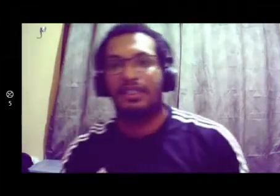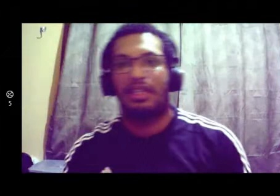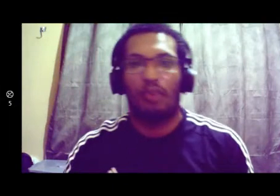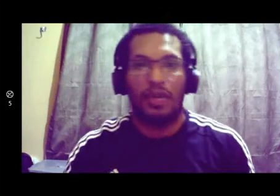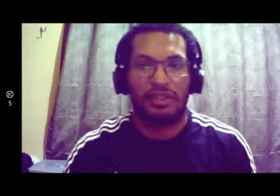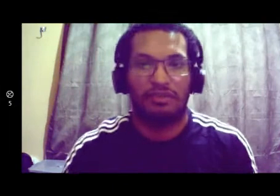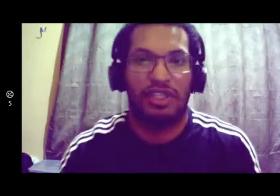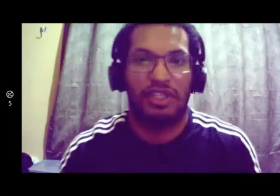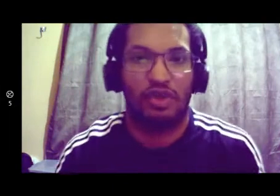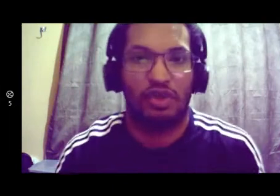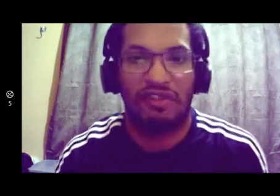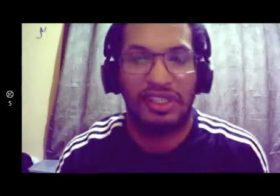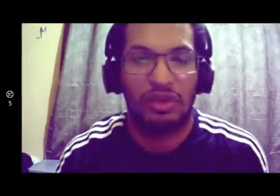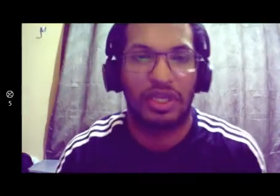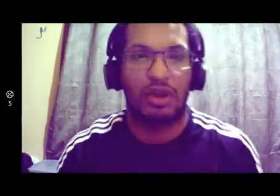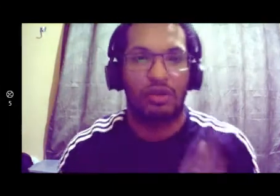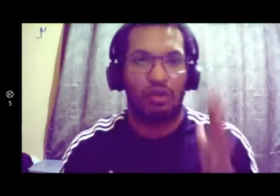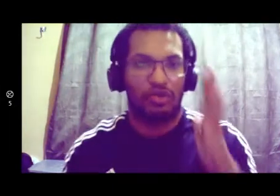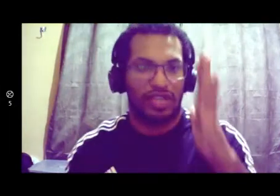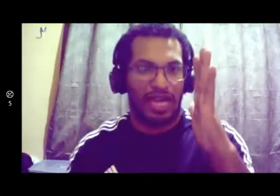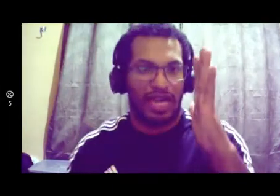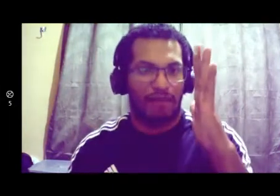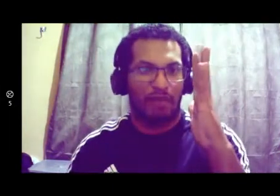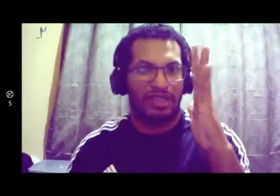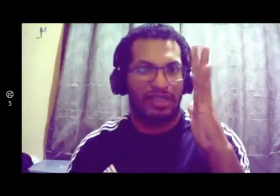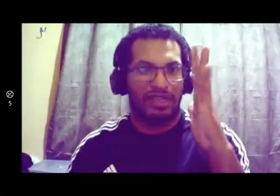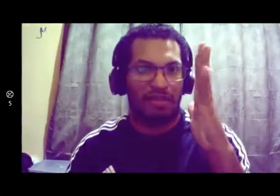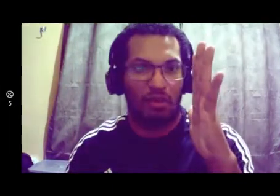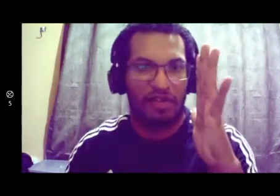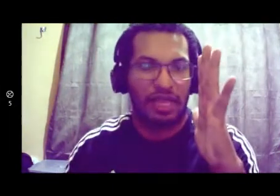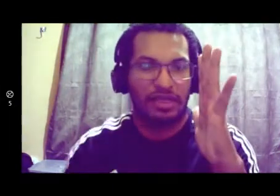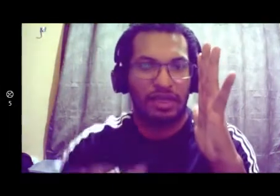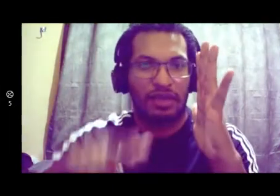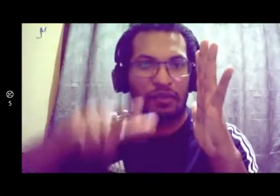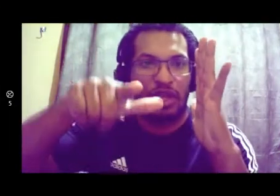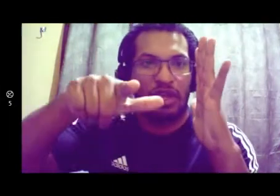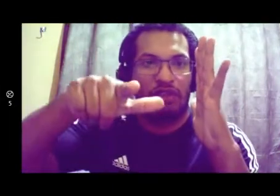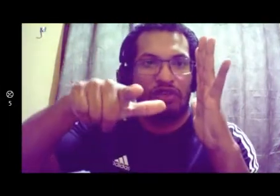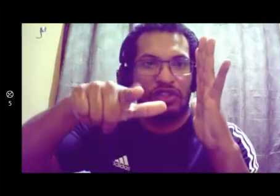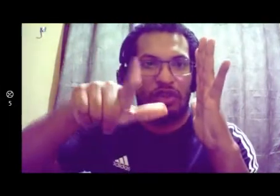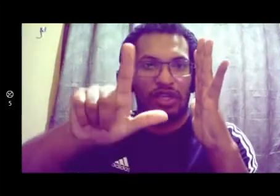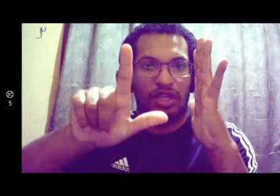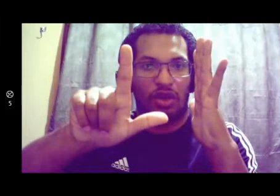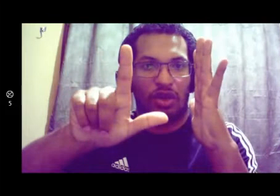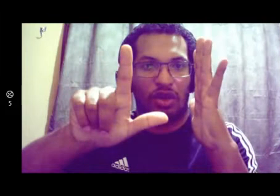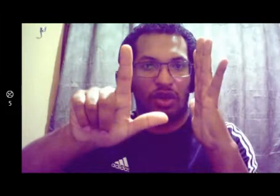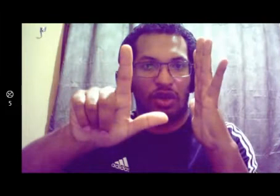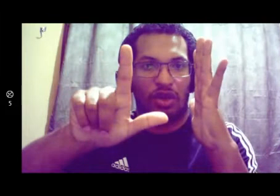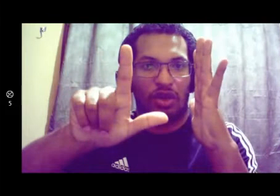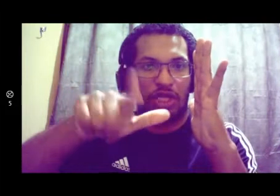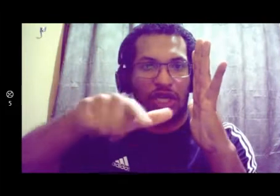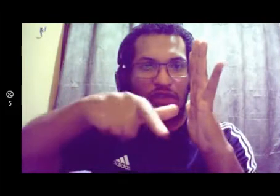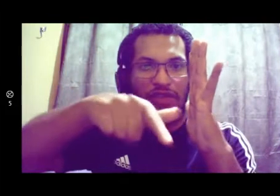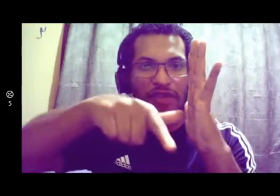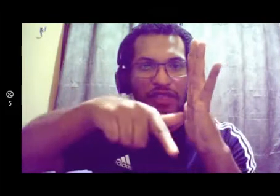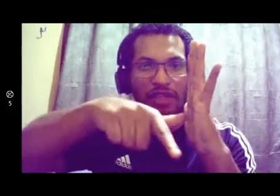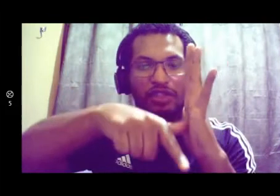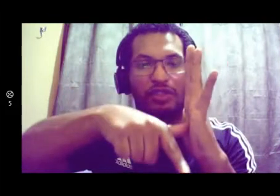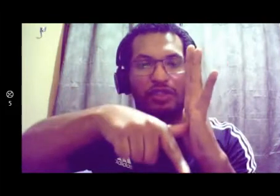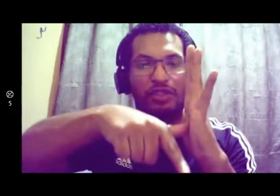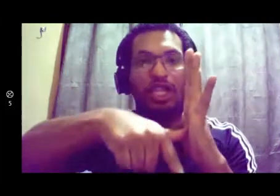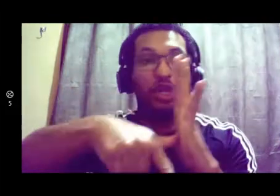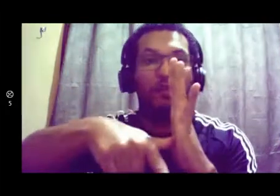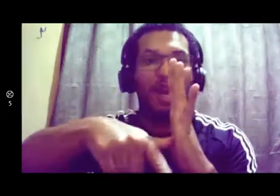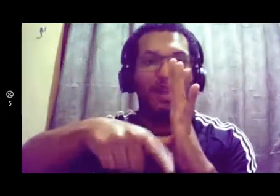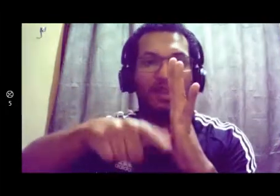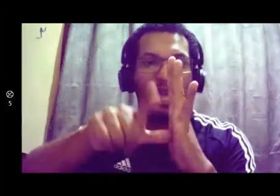Antes e depois, você costuma fazer o quê? Ó? Usa a palma da mão como referência. você usa aqui, ó, o polegar e o indicador, e você fala assim, ó, se